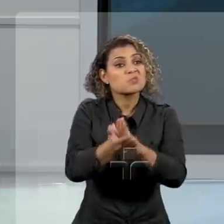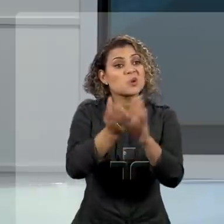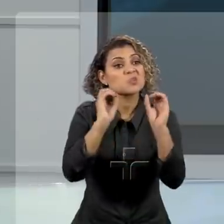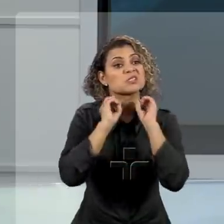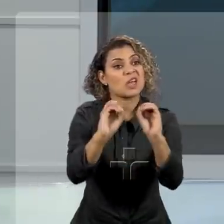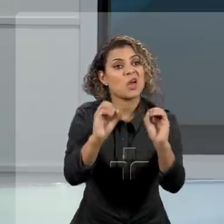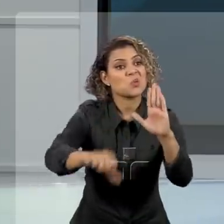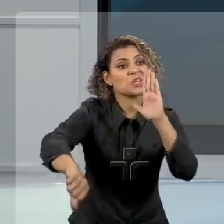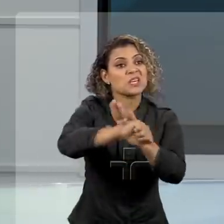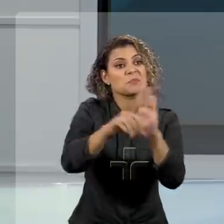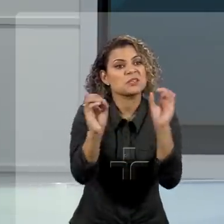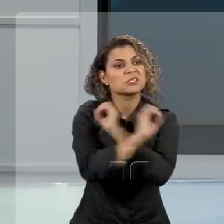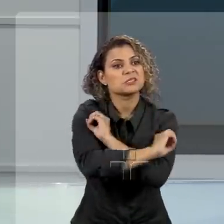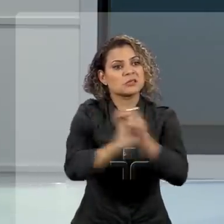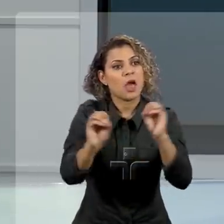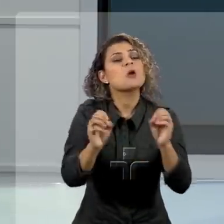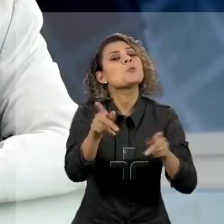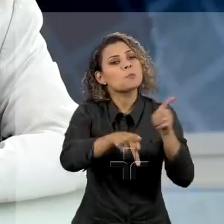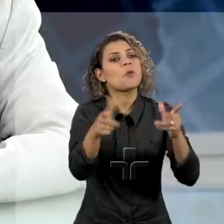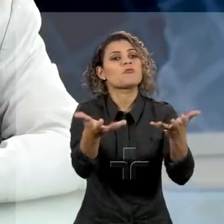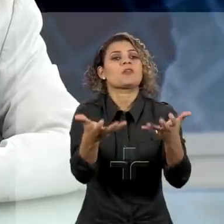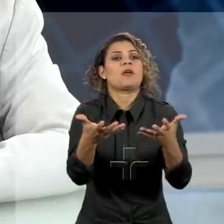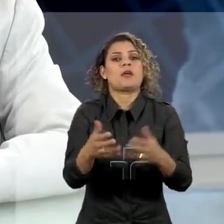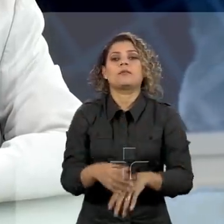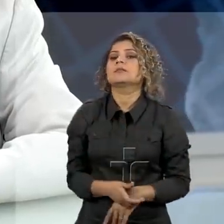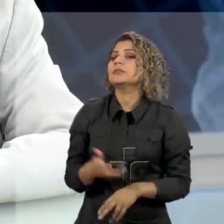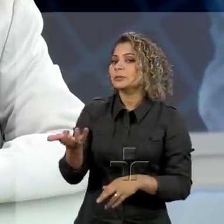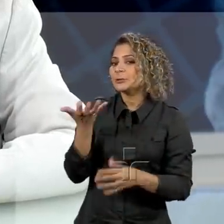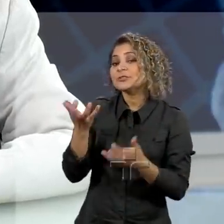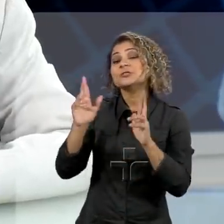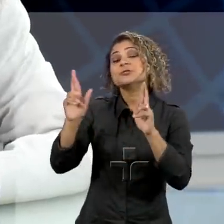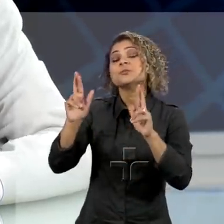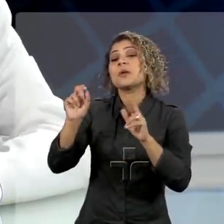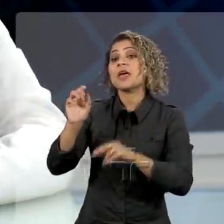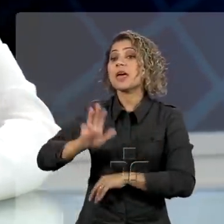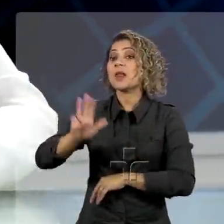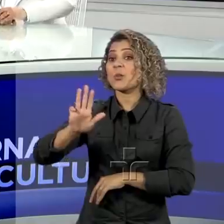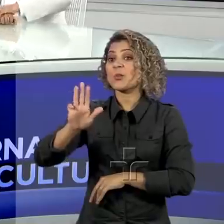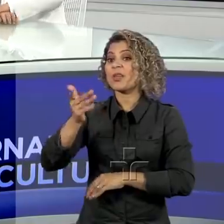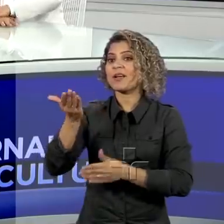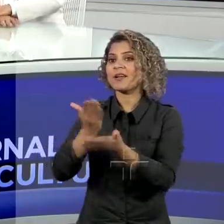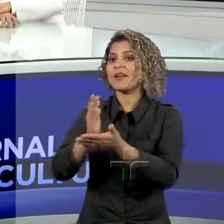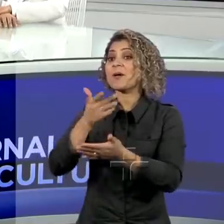deste governo. E é o que a sociedade quer. A gente espera que ele saia melhor do que o Lula, né? Pois é.